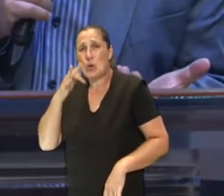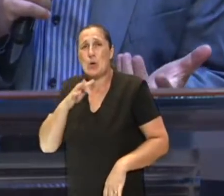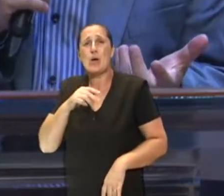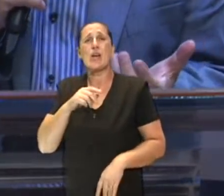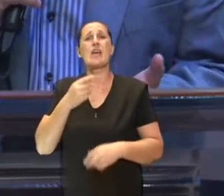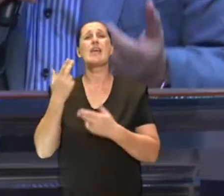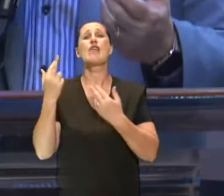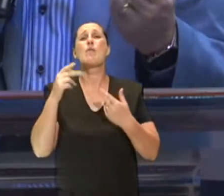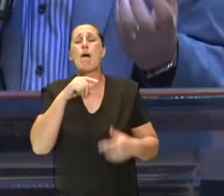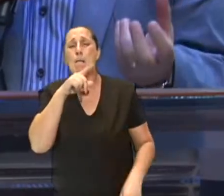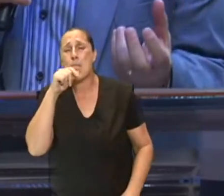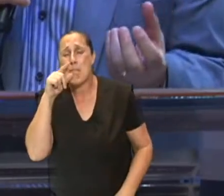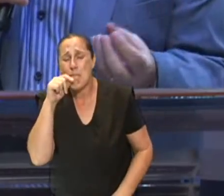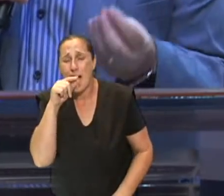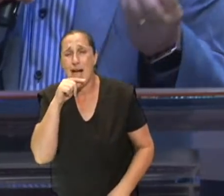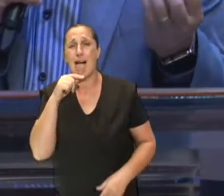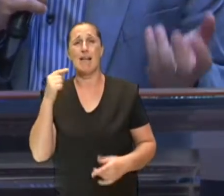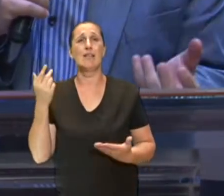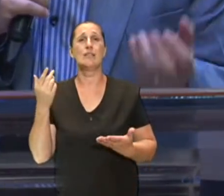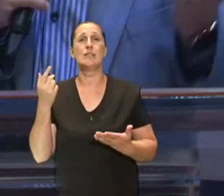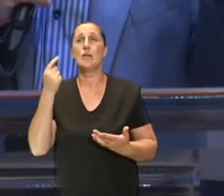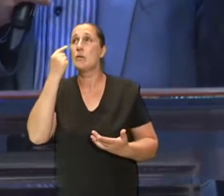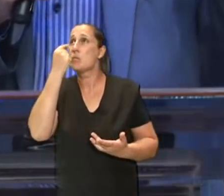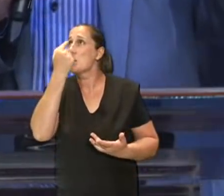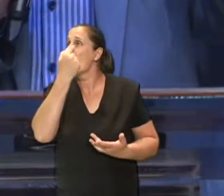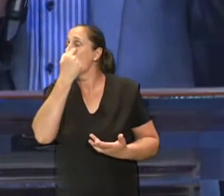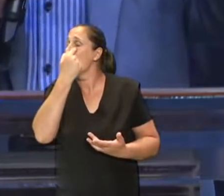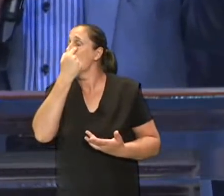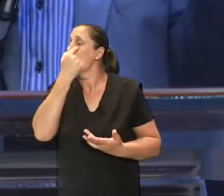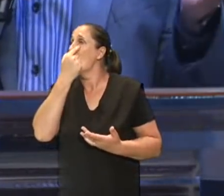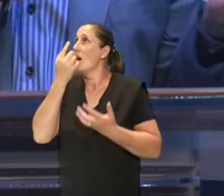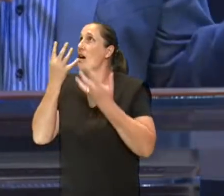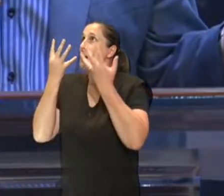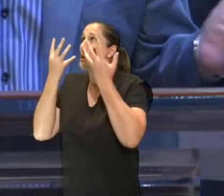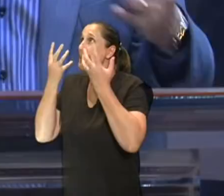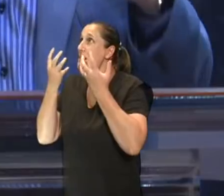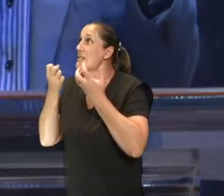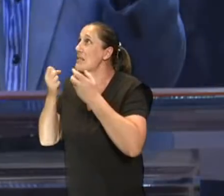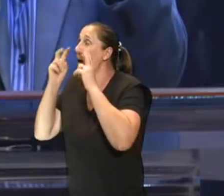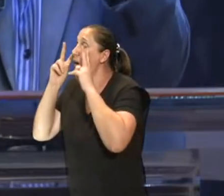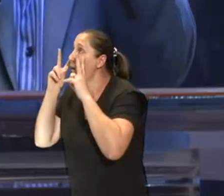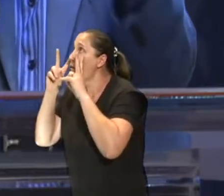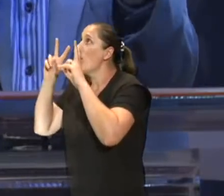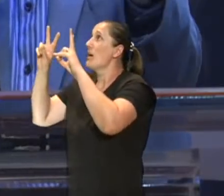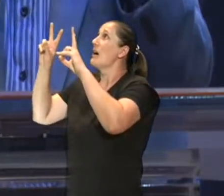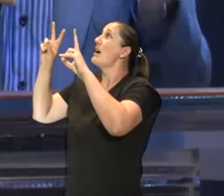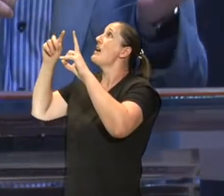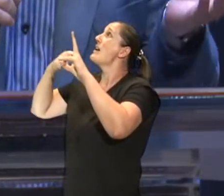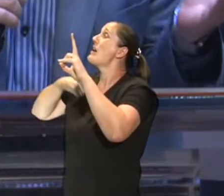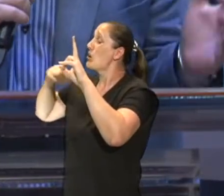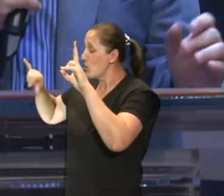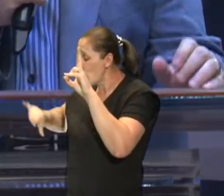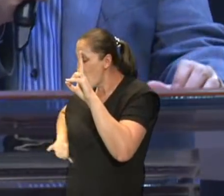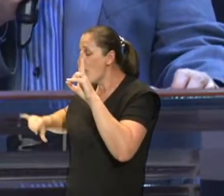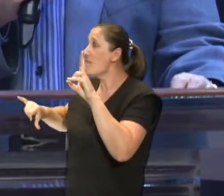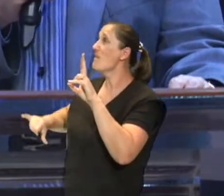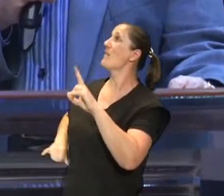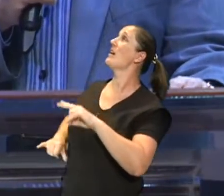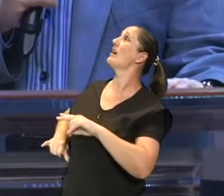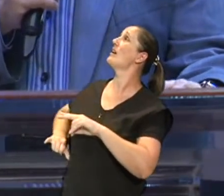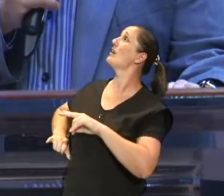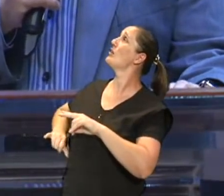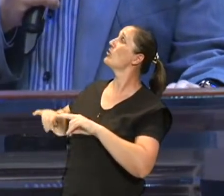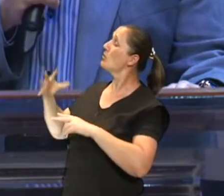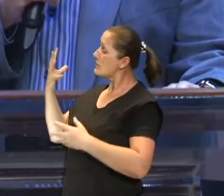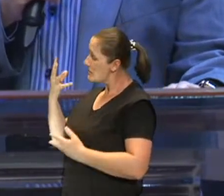uma pomba, e os meus olhos se cansaram de olhar para o céu. Ó Senhor, estou sofrendo, salva-me.